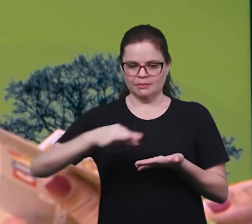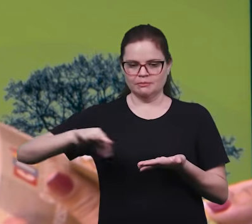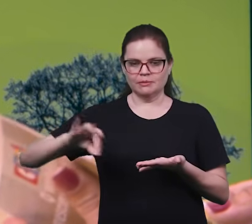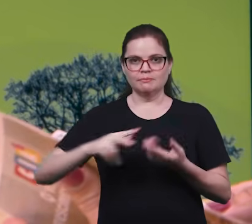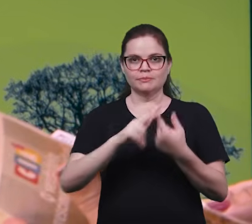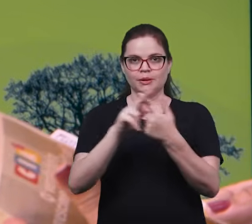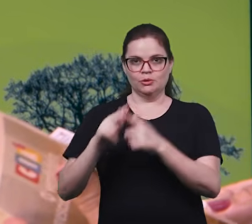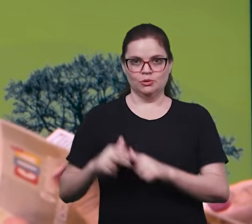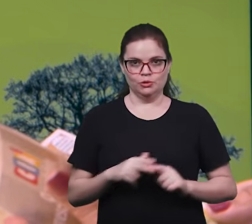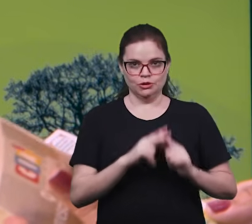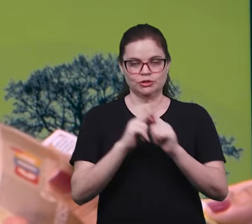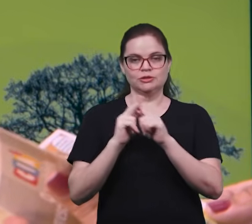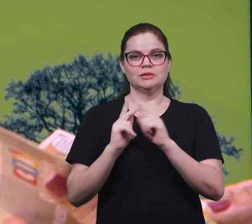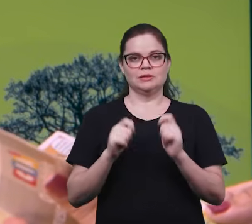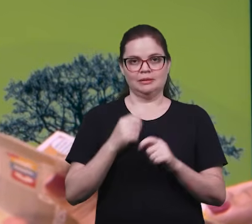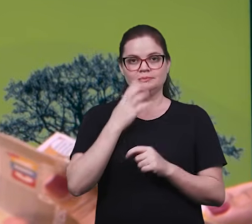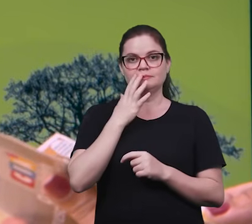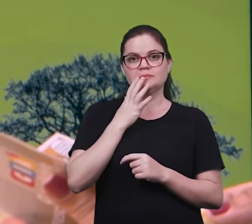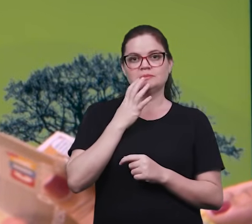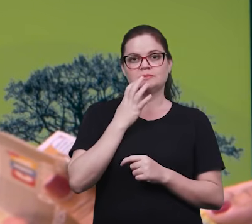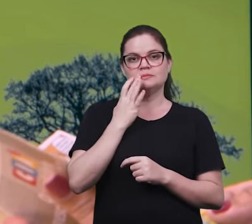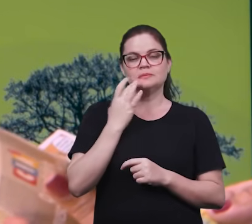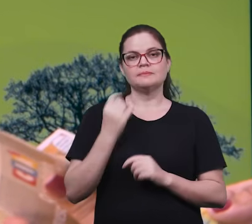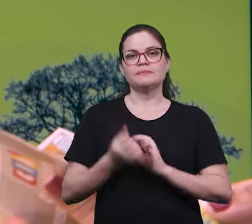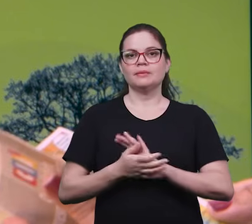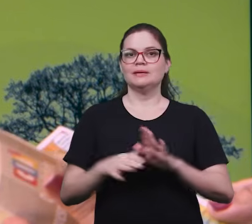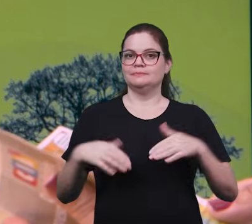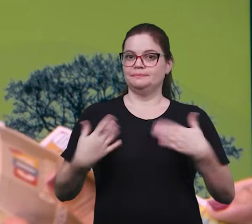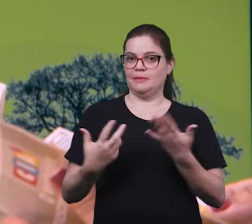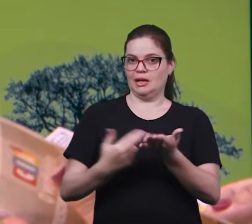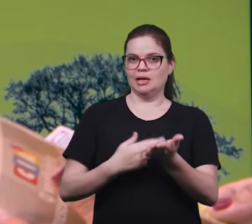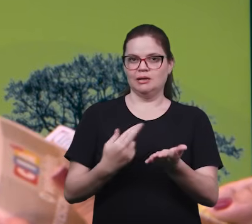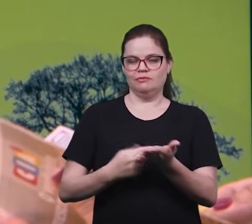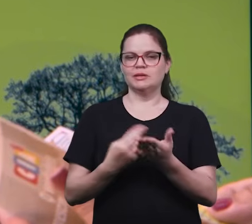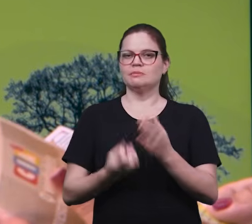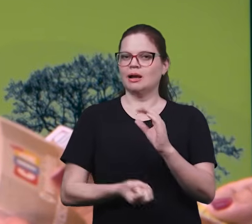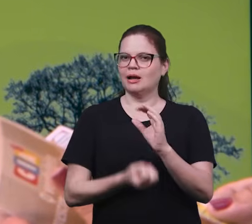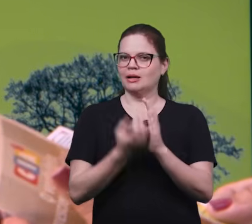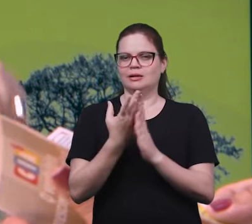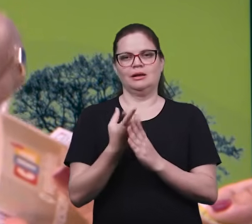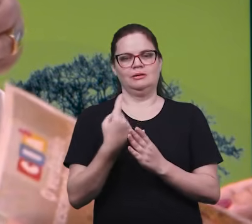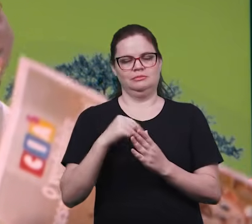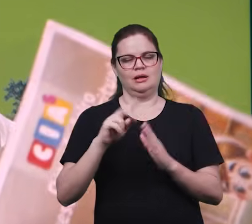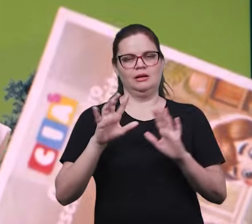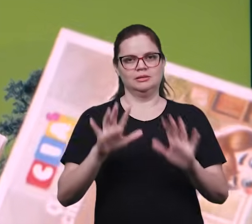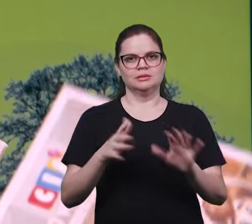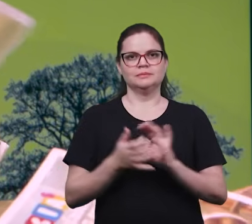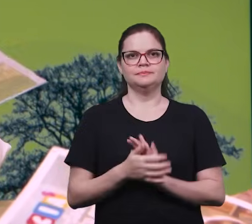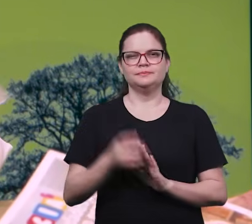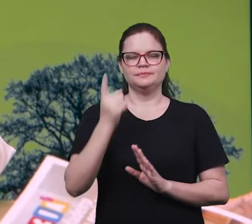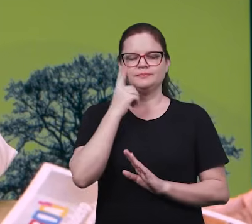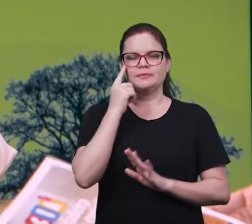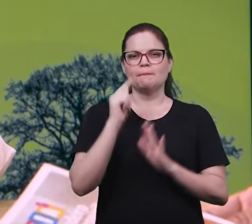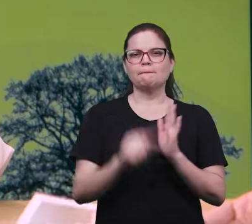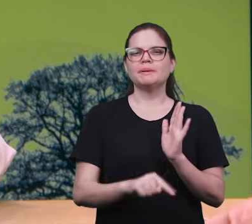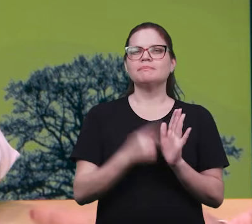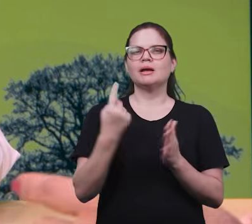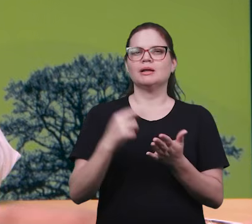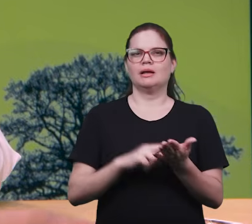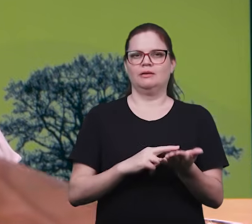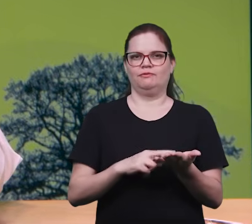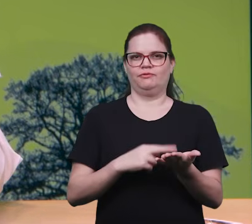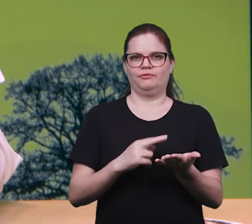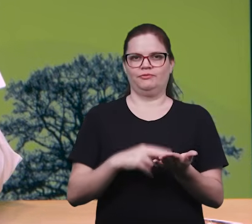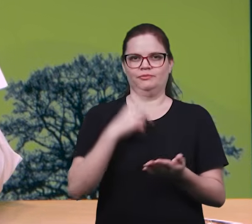das revistas ela se dá nesse sentido. E o que acontece? Se a gente observar aquela primeira revistinha, que era